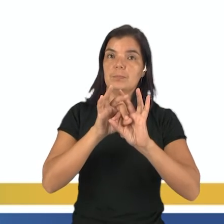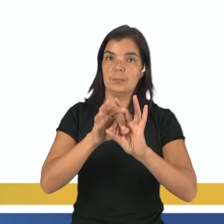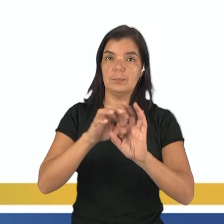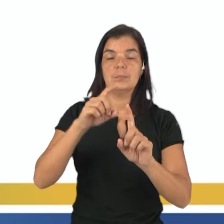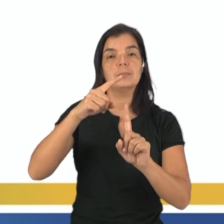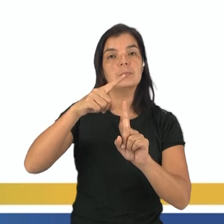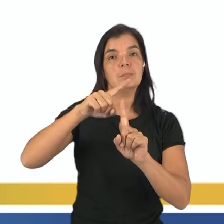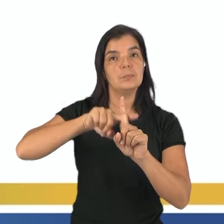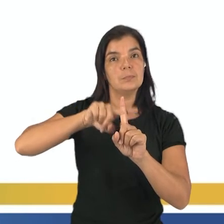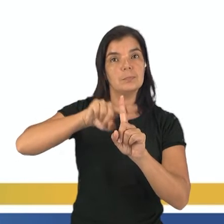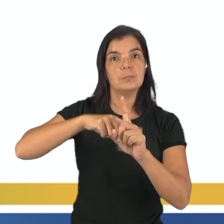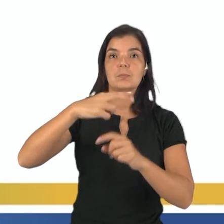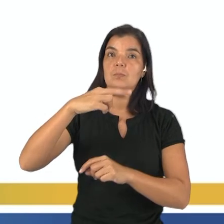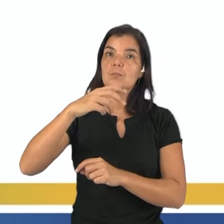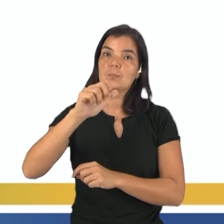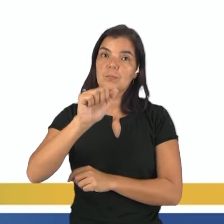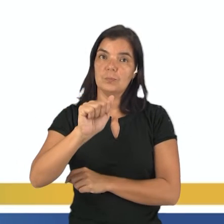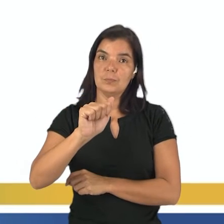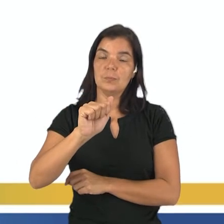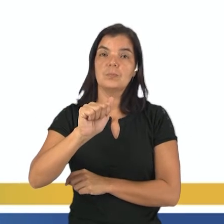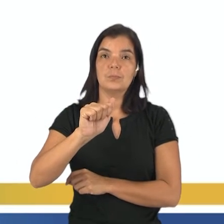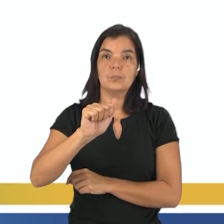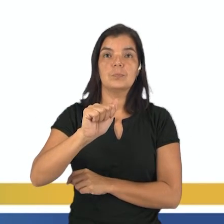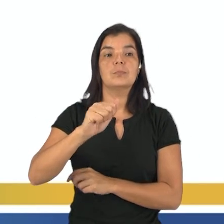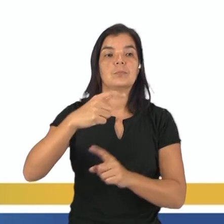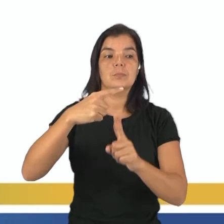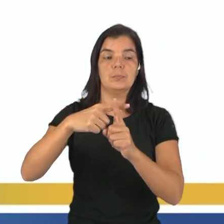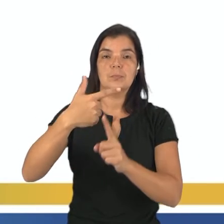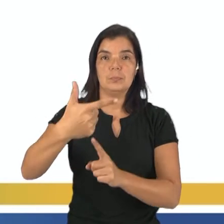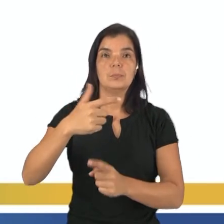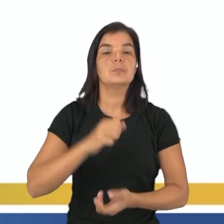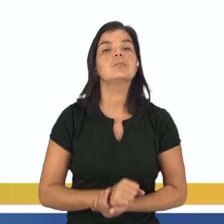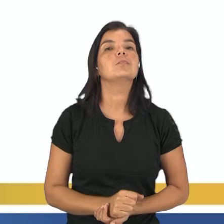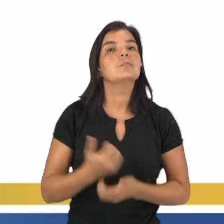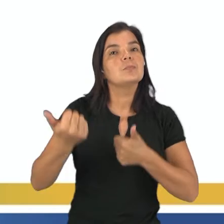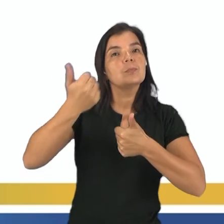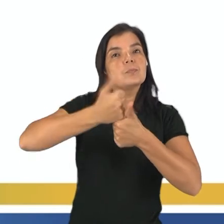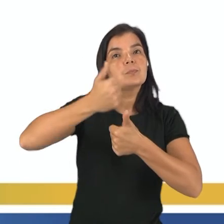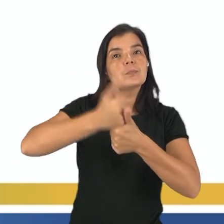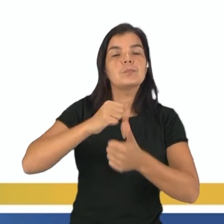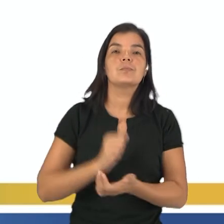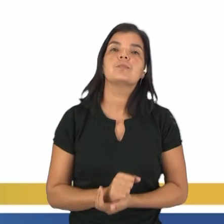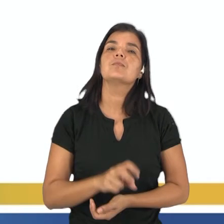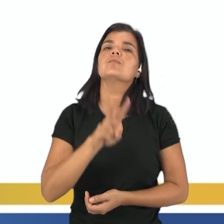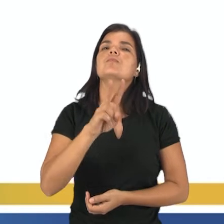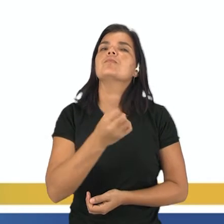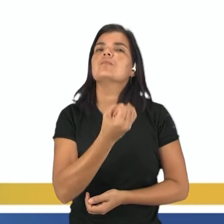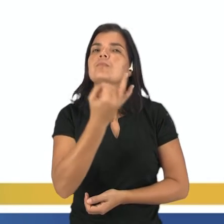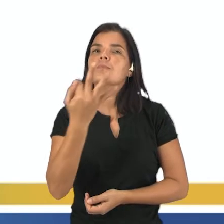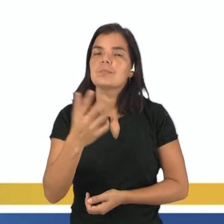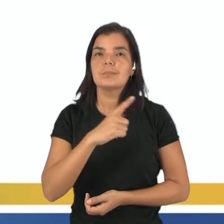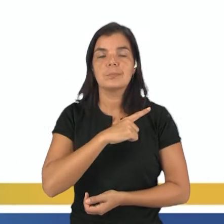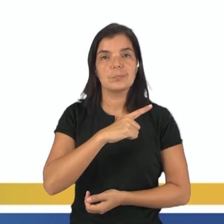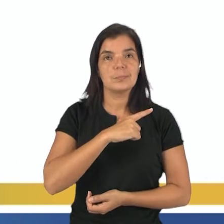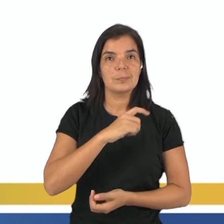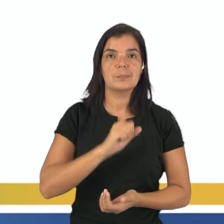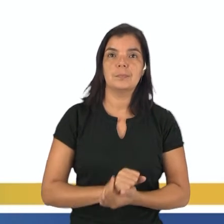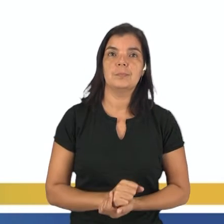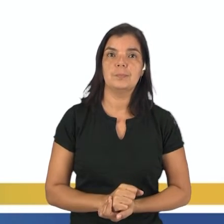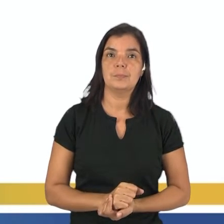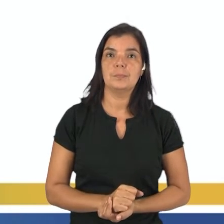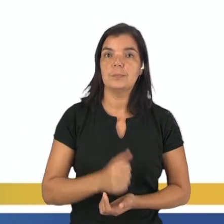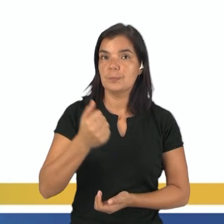mais faces é igual ao número de arestas mais 2. Então, vamos substituir aqui, ó. Quantos vértices tem esse prisma